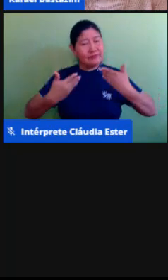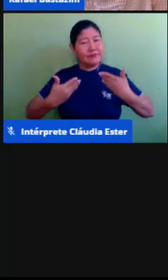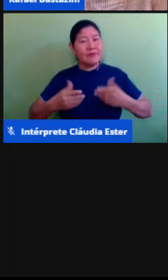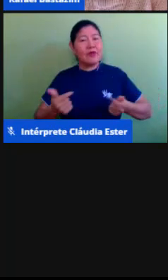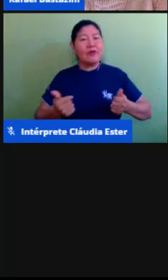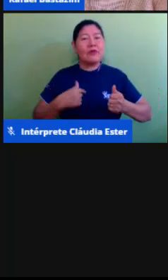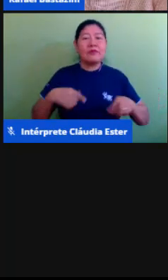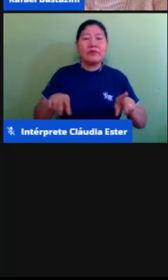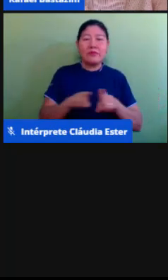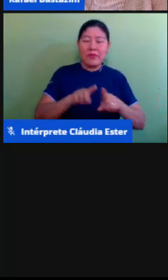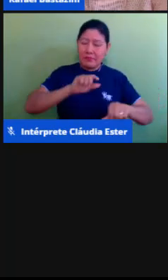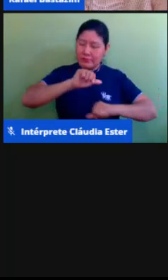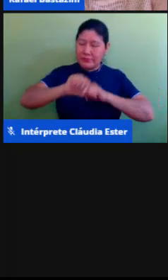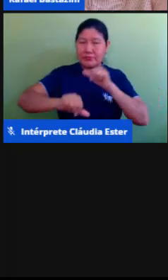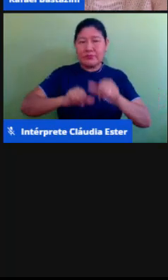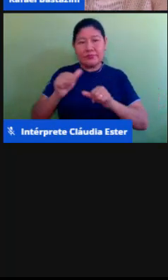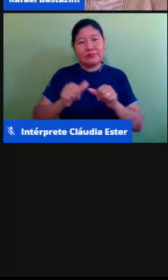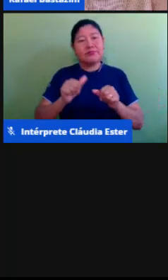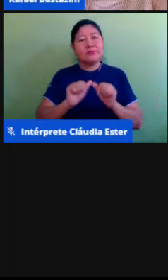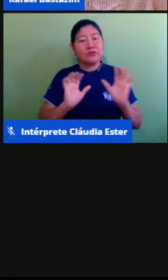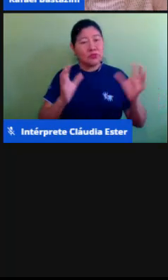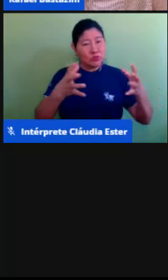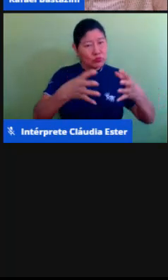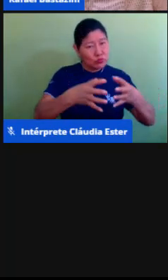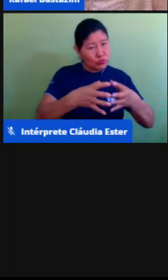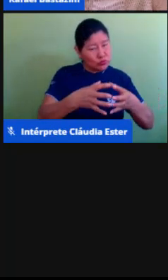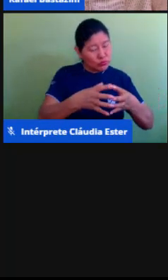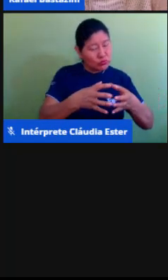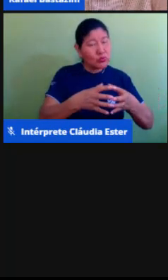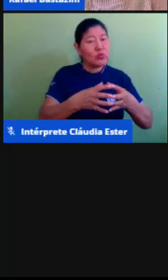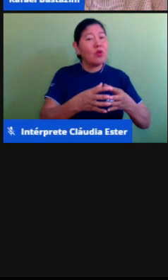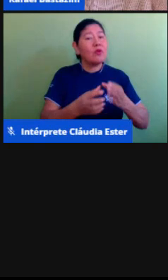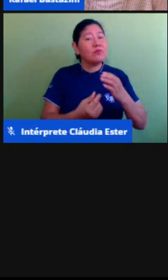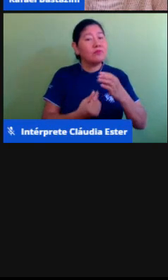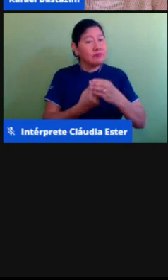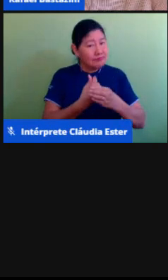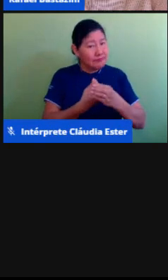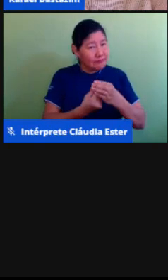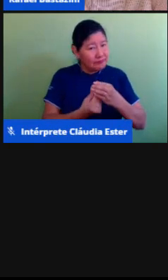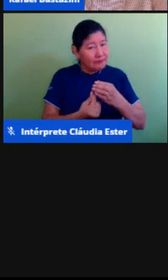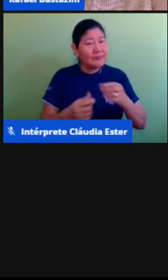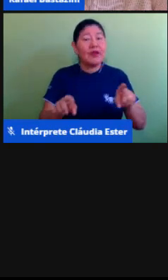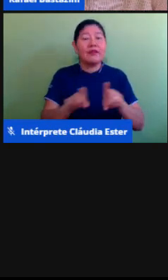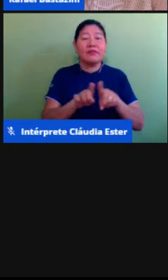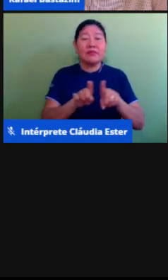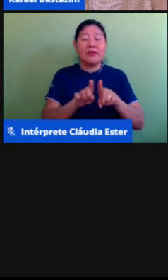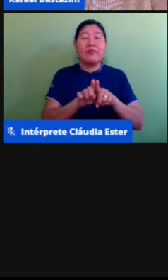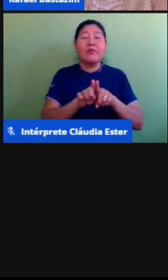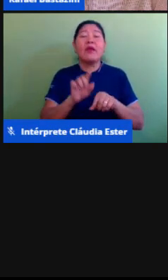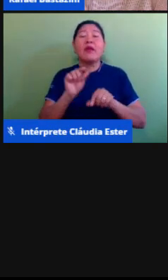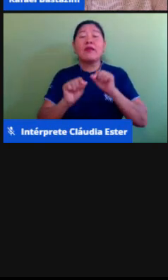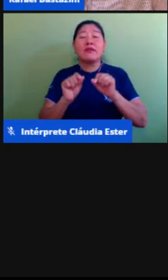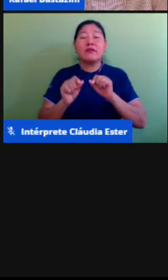classe média, de ampliação do gasto estatal, aquele período também que ficou conhecido como